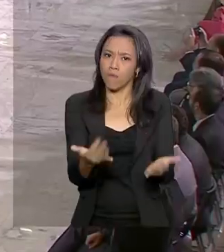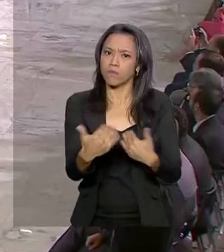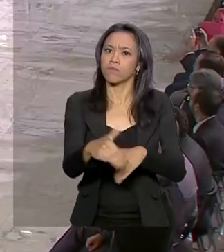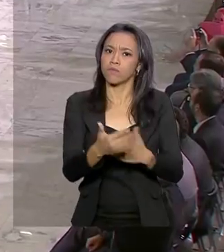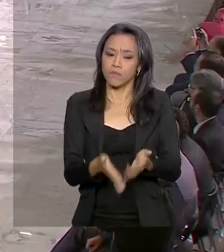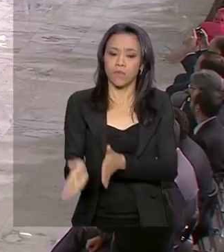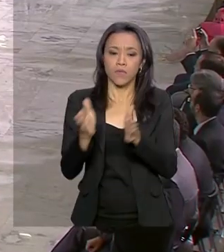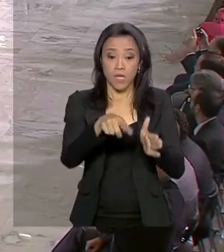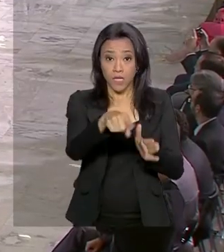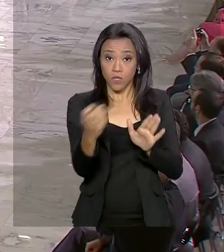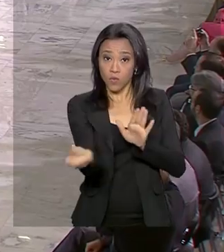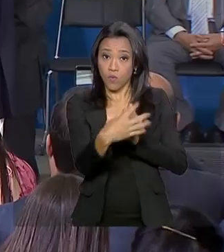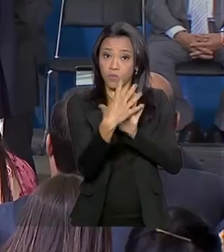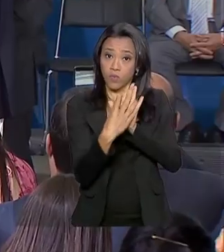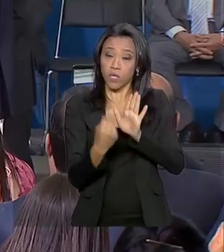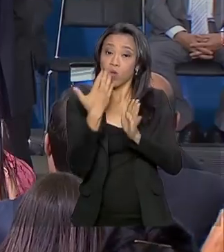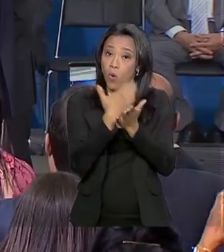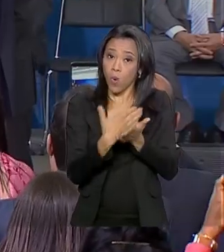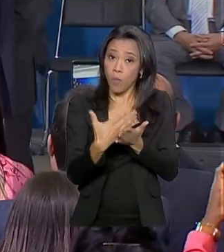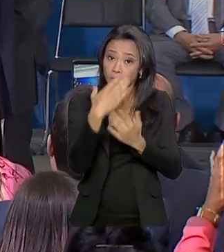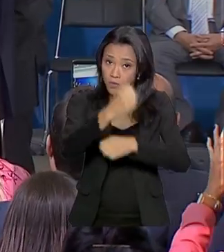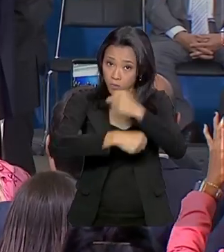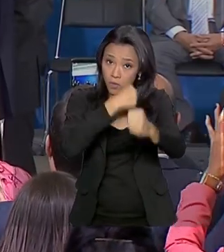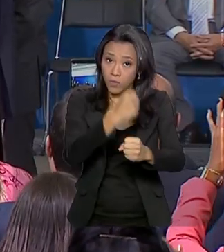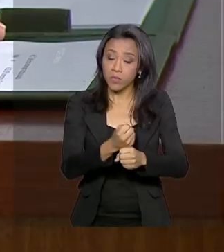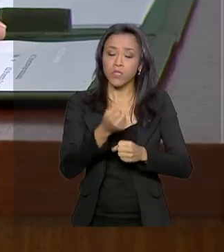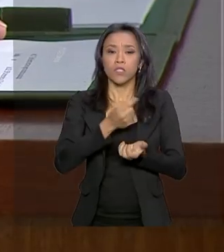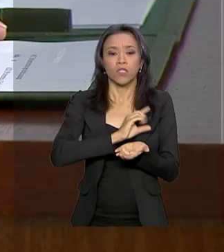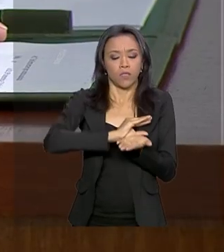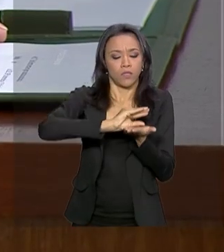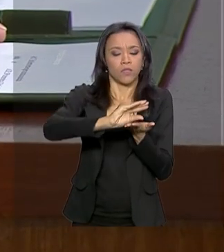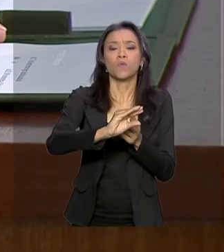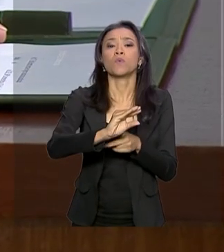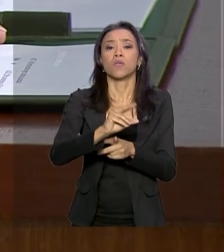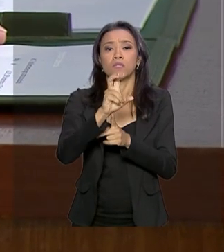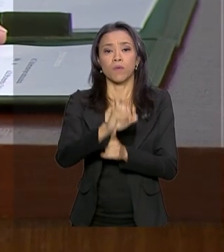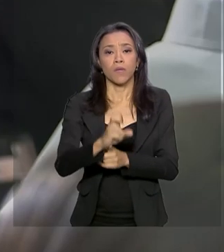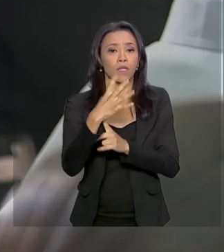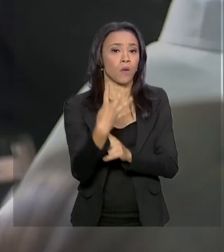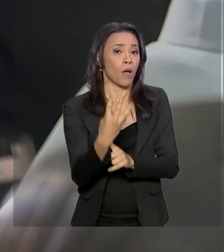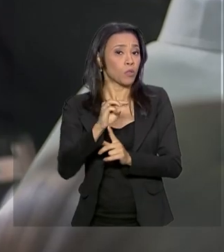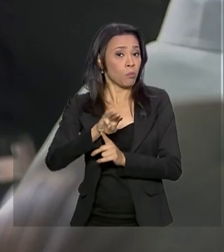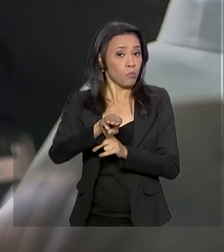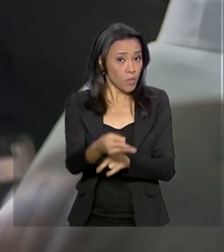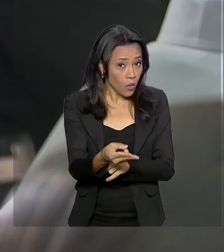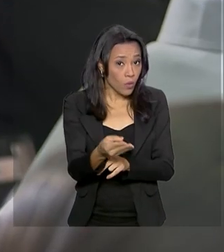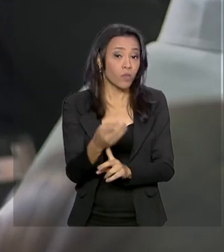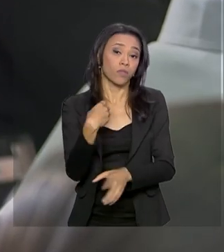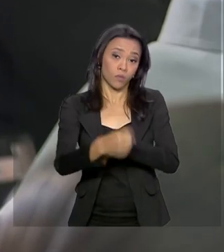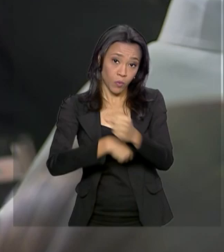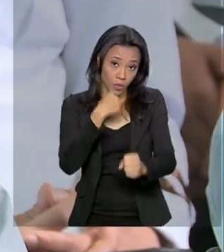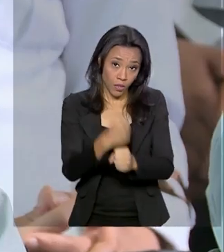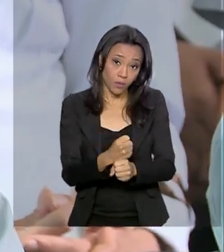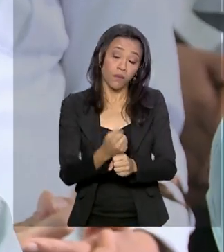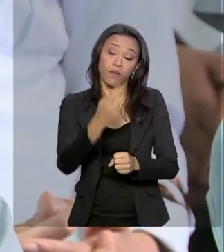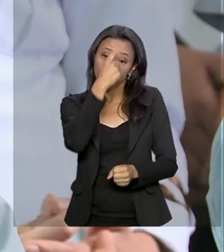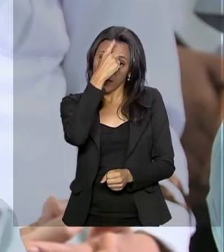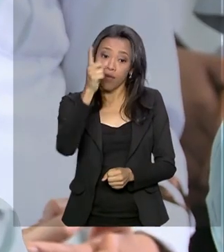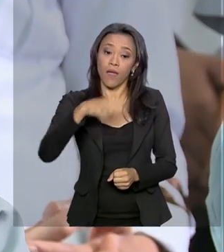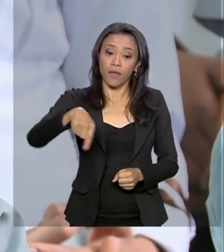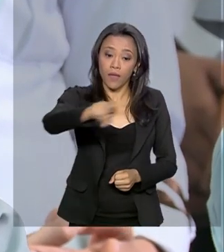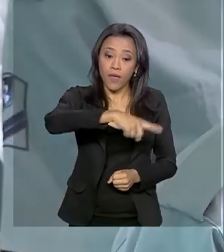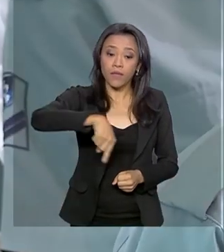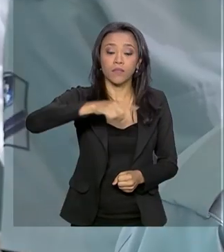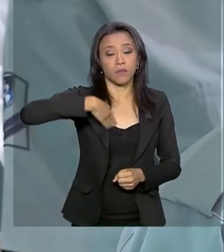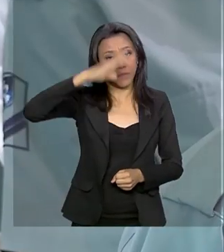partir do ano que vem. O investimento previsto é de 54 milhões de reais por ano. A ideia é que os militares atuem em